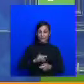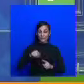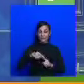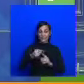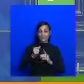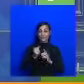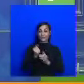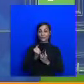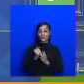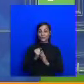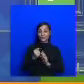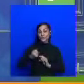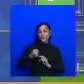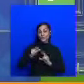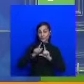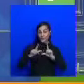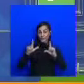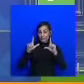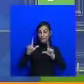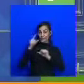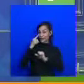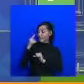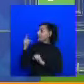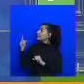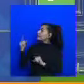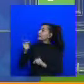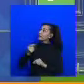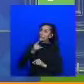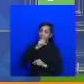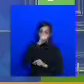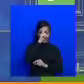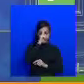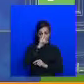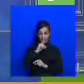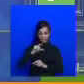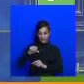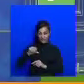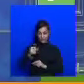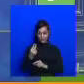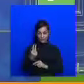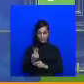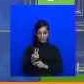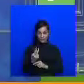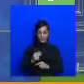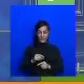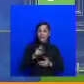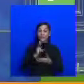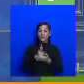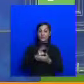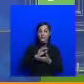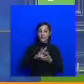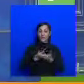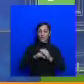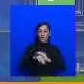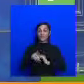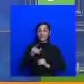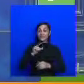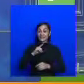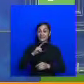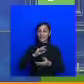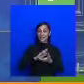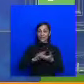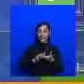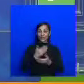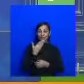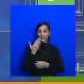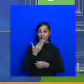Mais um número na tela, bola amarela 92. Amarela 92. Na sequência da Lotomania tem